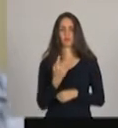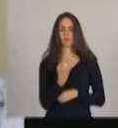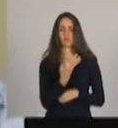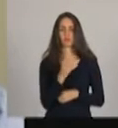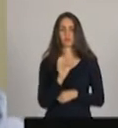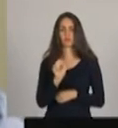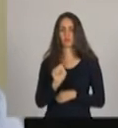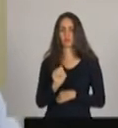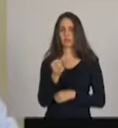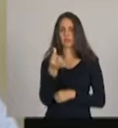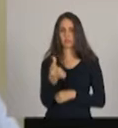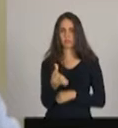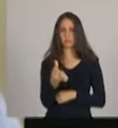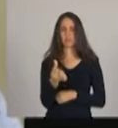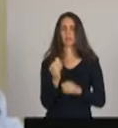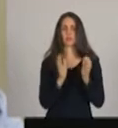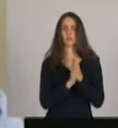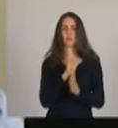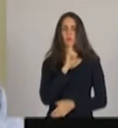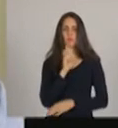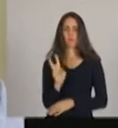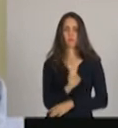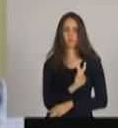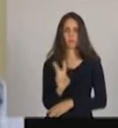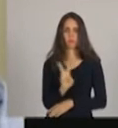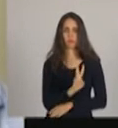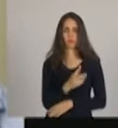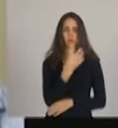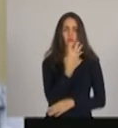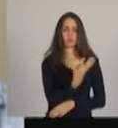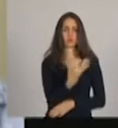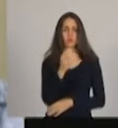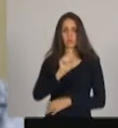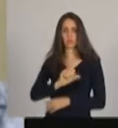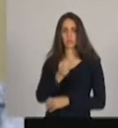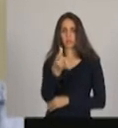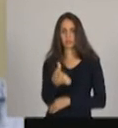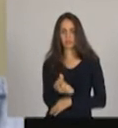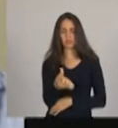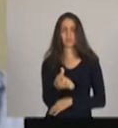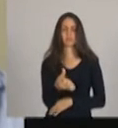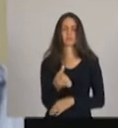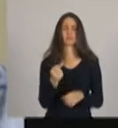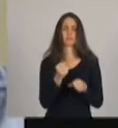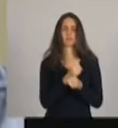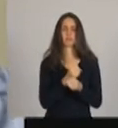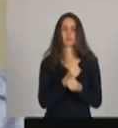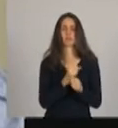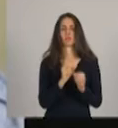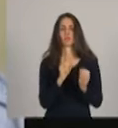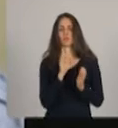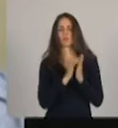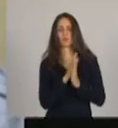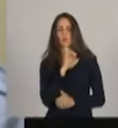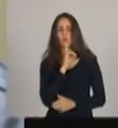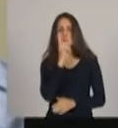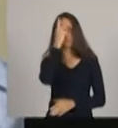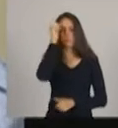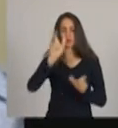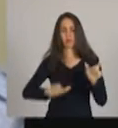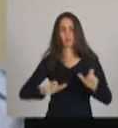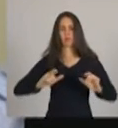486 anos da nossa cidade, são 486 anos de pessoas ordeiras